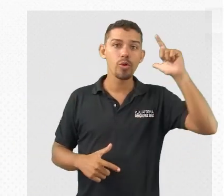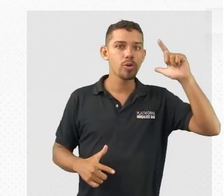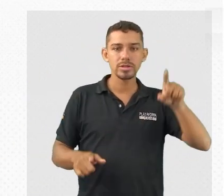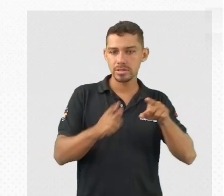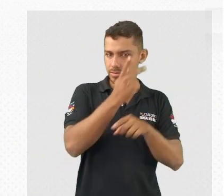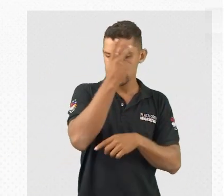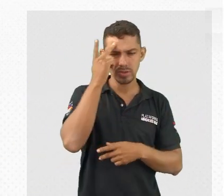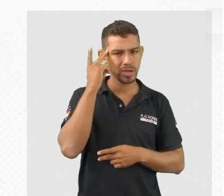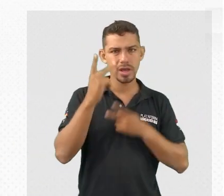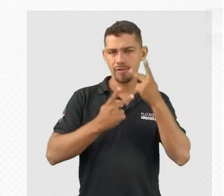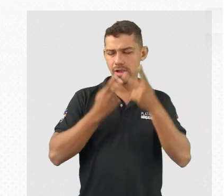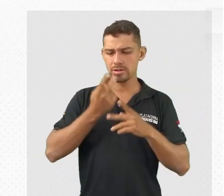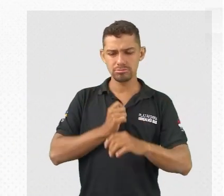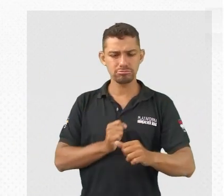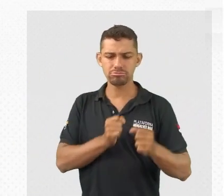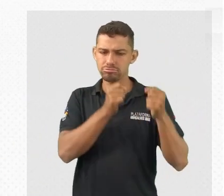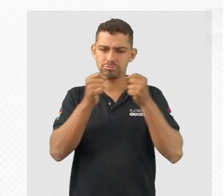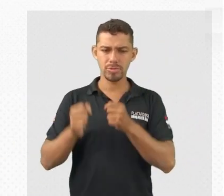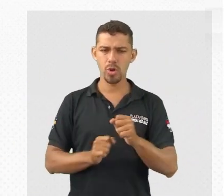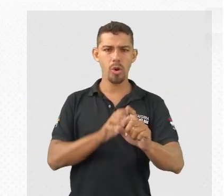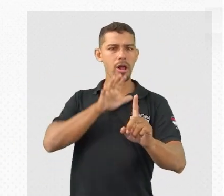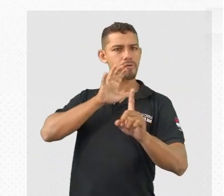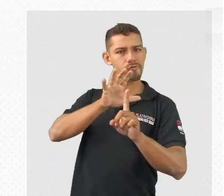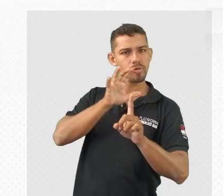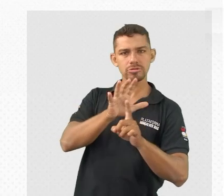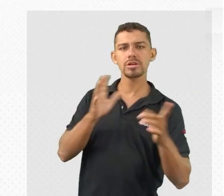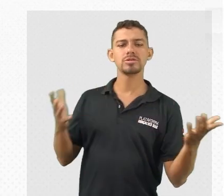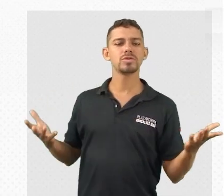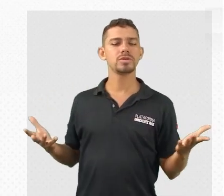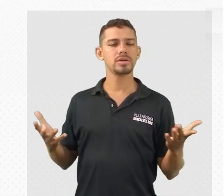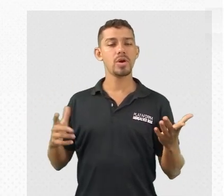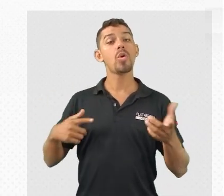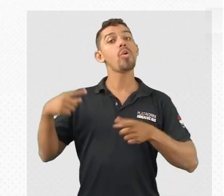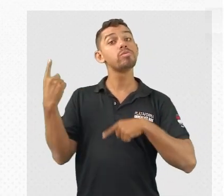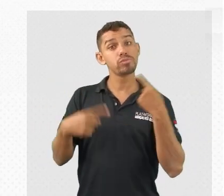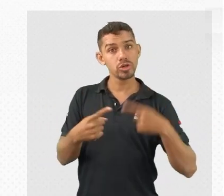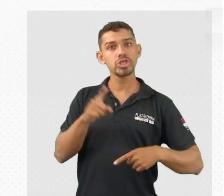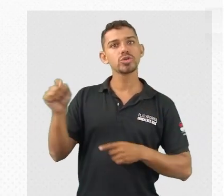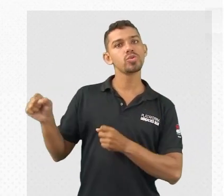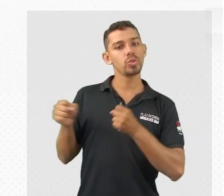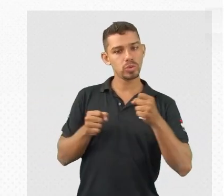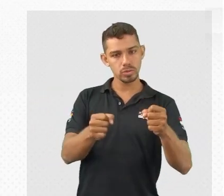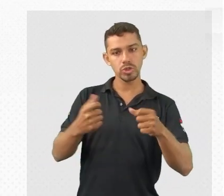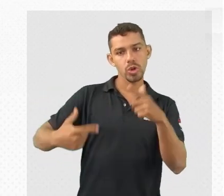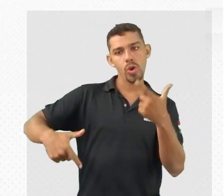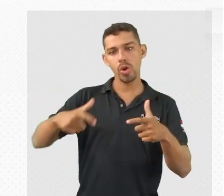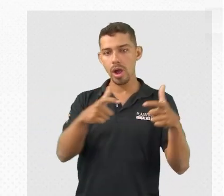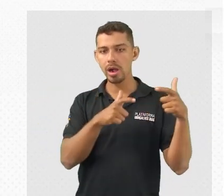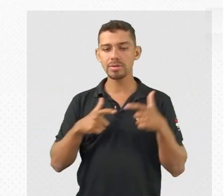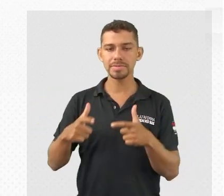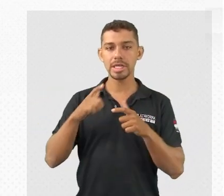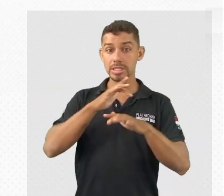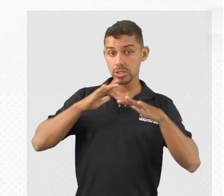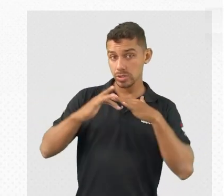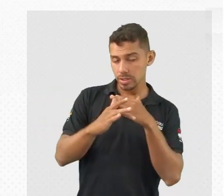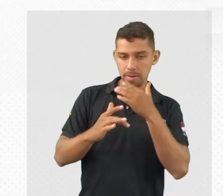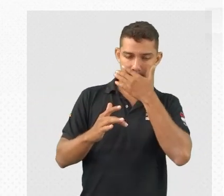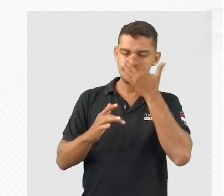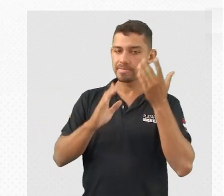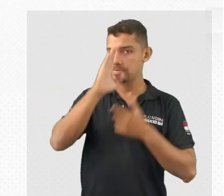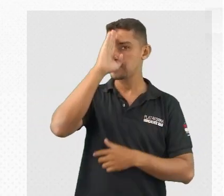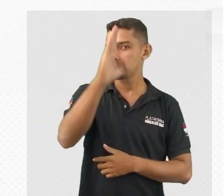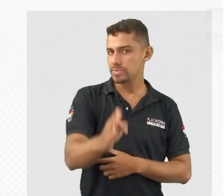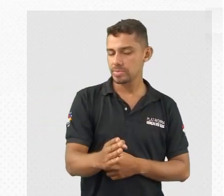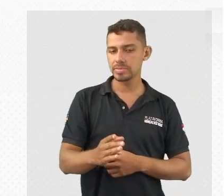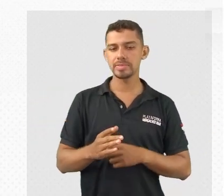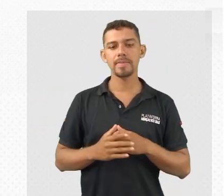outras pessoas que se colocam como influenciadoras, ou mesmo os políticos que ocupam esses espaços nas redes sociais, falam